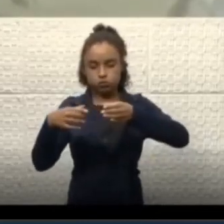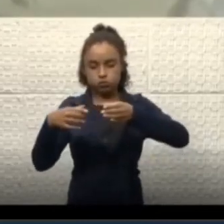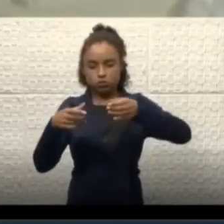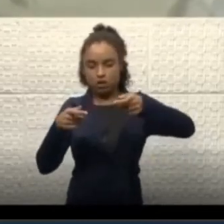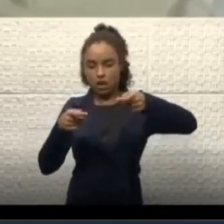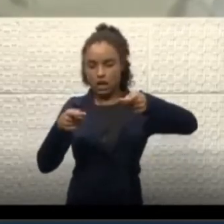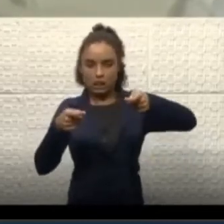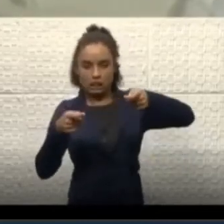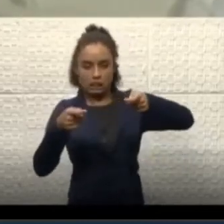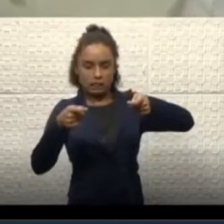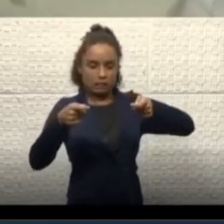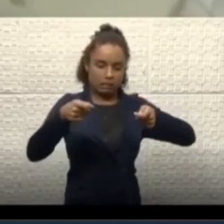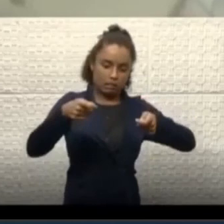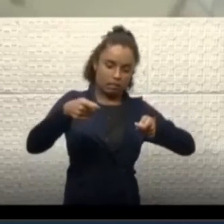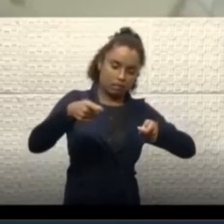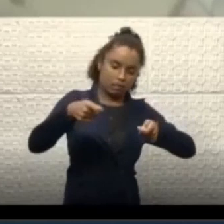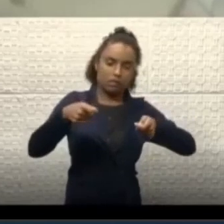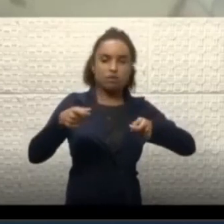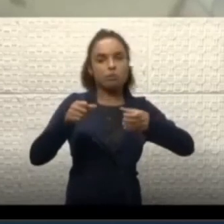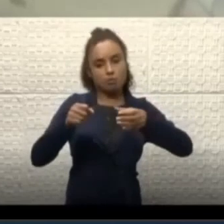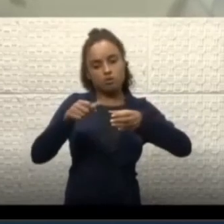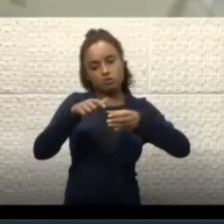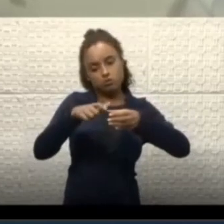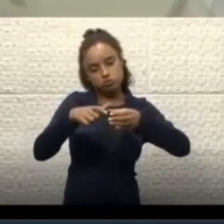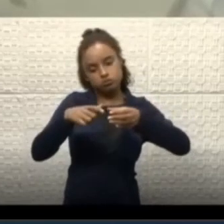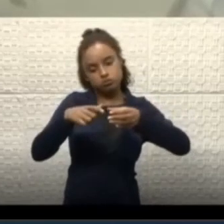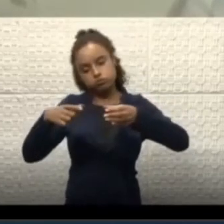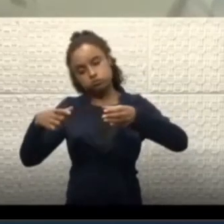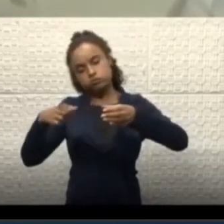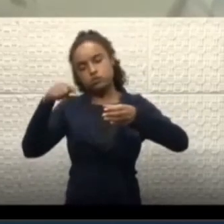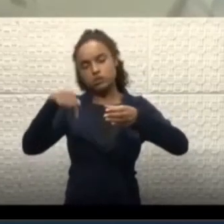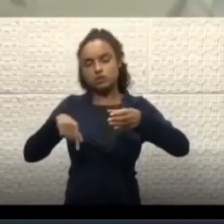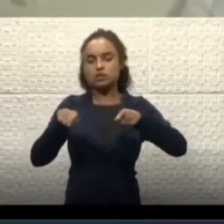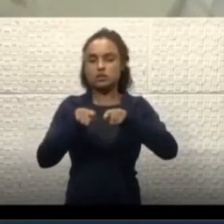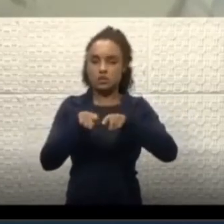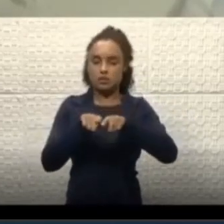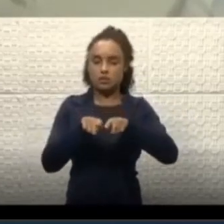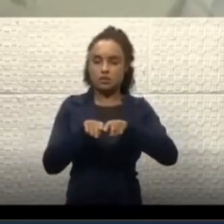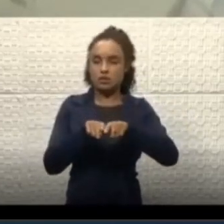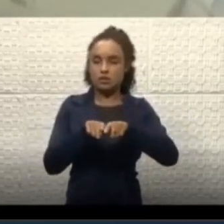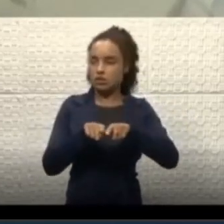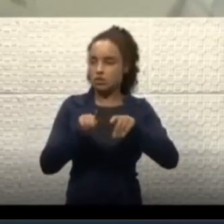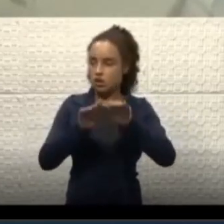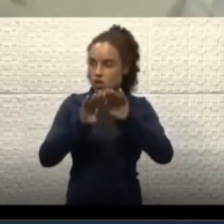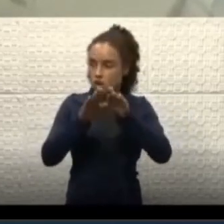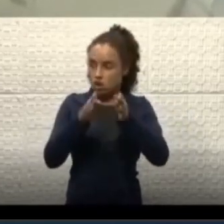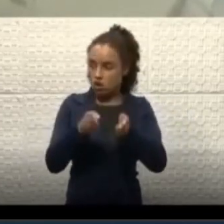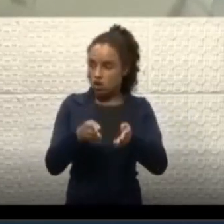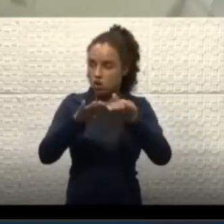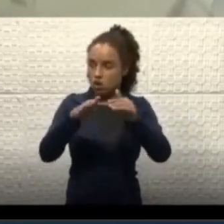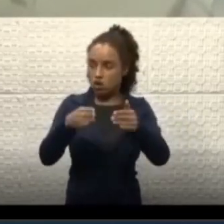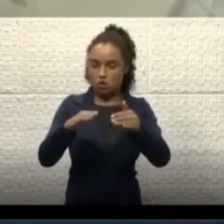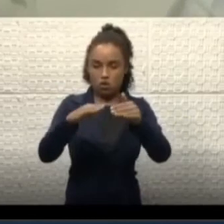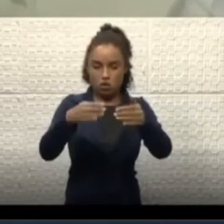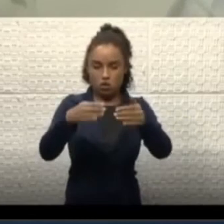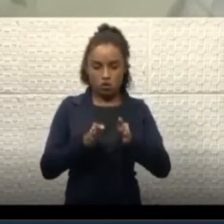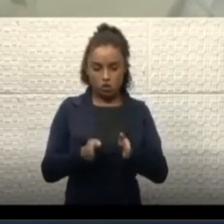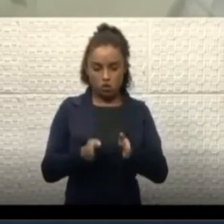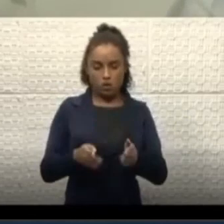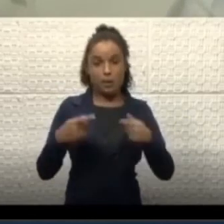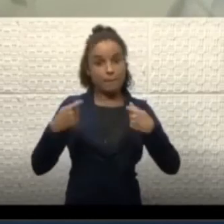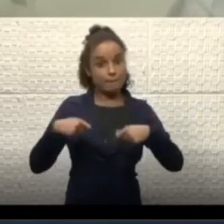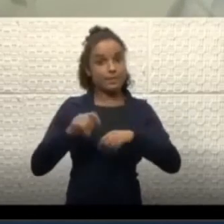pelos lados, tá certo? Então pode cortar ele maior e acopla nas laterais. Então lembra que a higienização